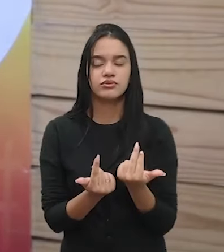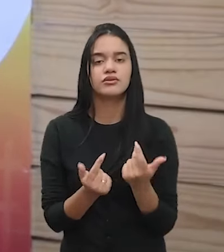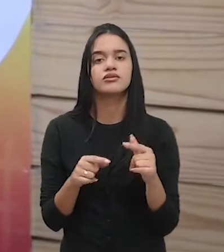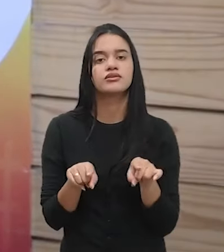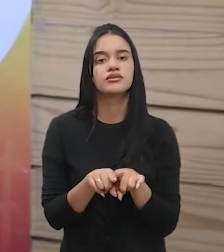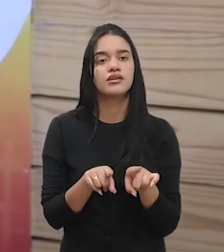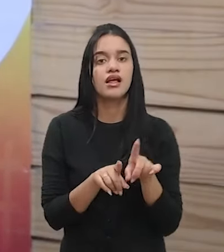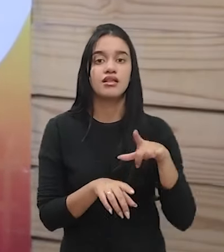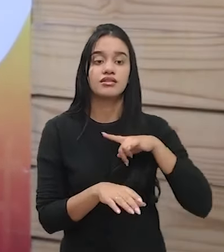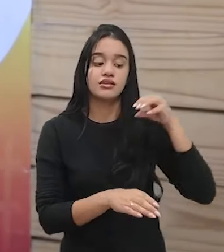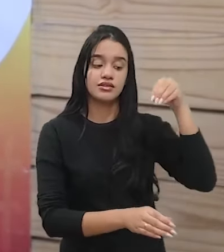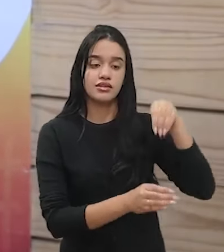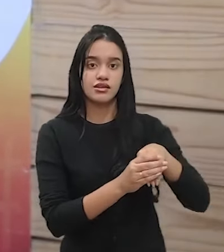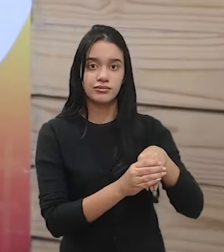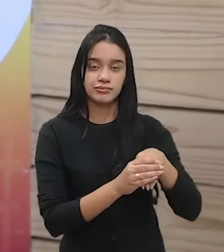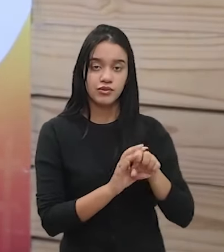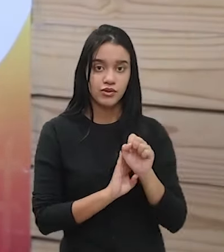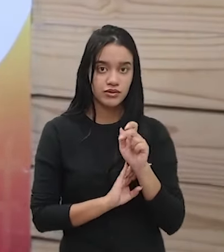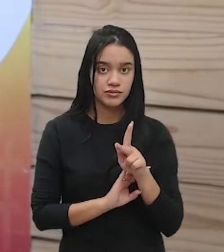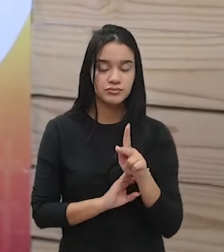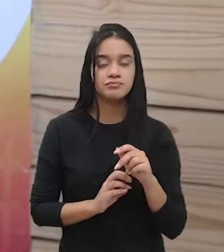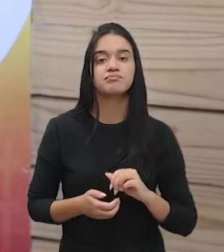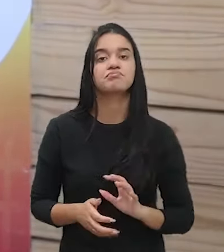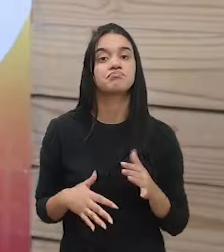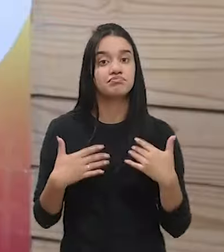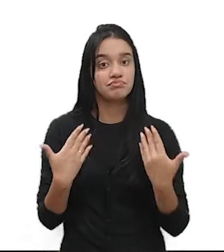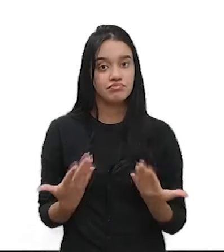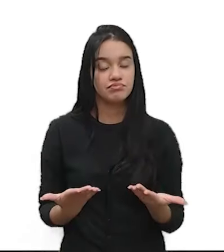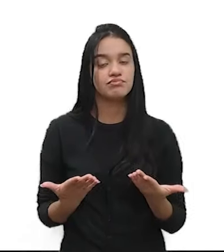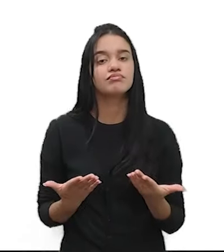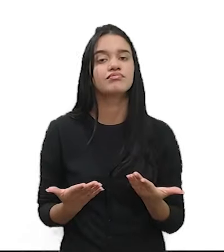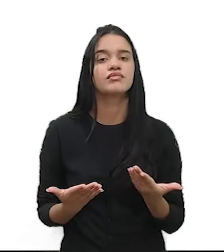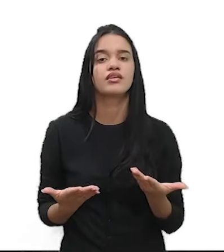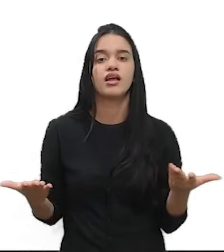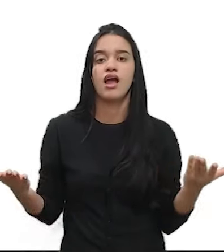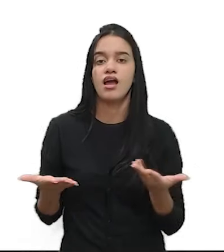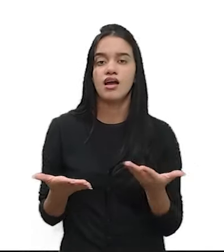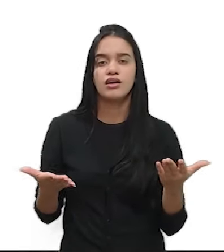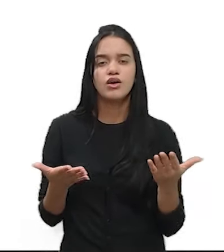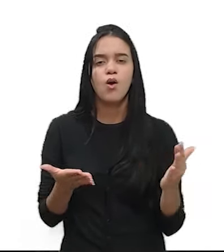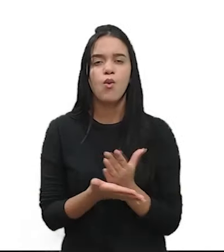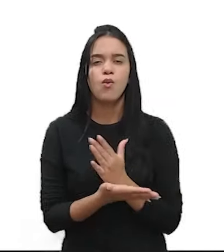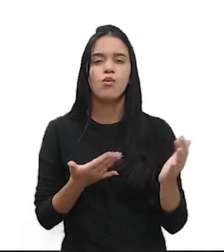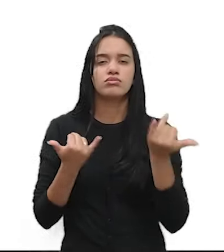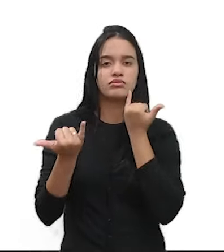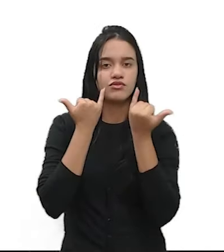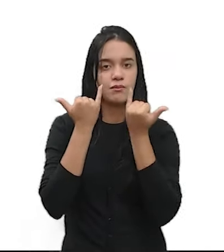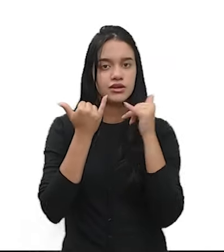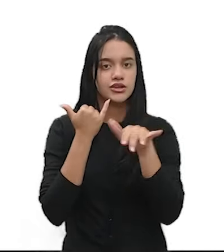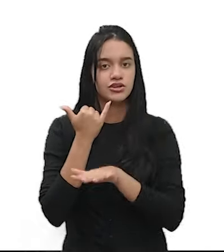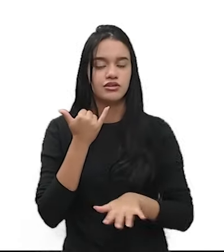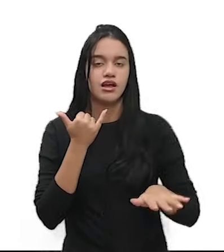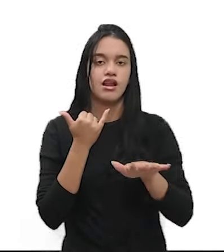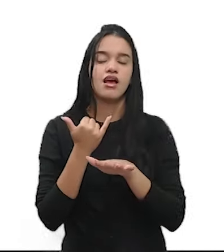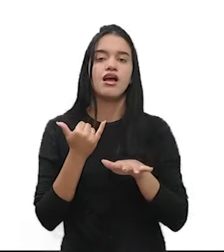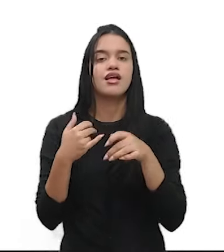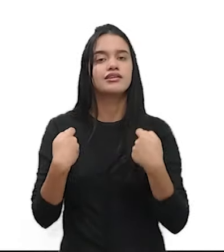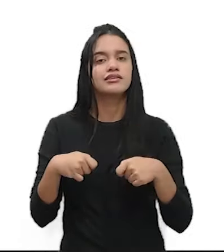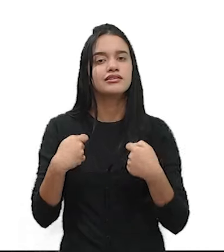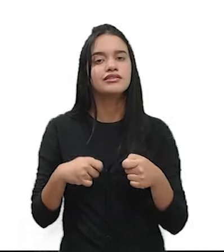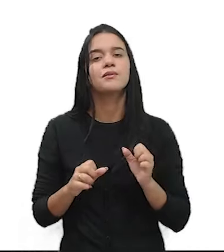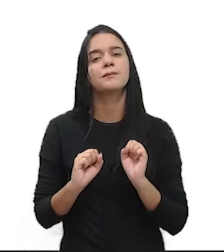contido nesse cilindro então em relação a algumas informações gerais é necessário que a gente possa